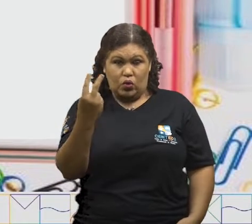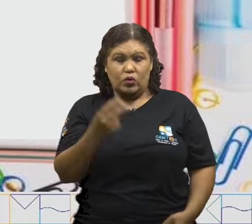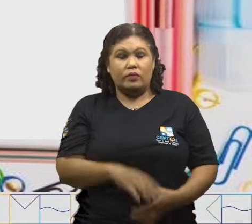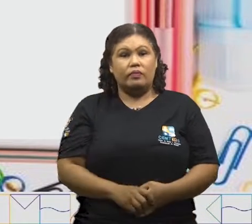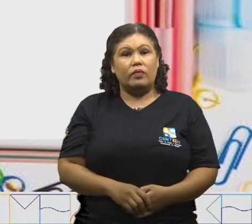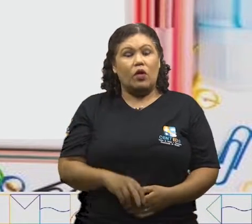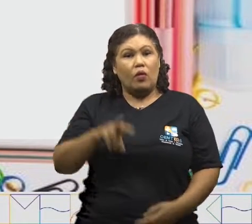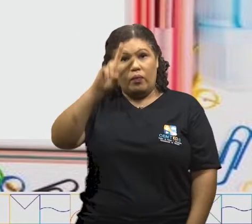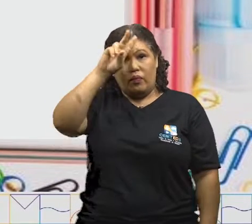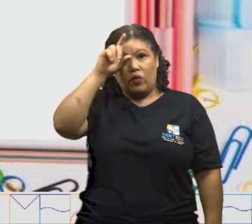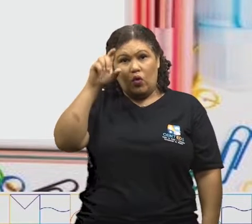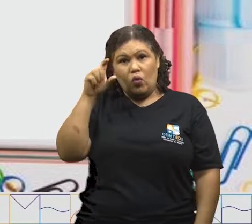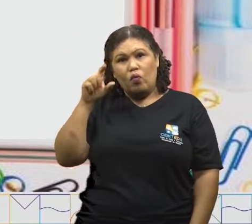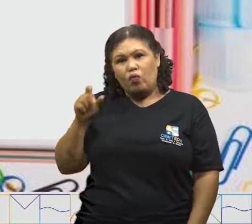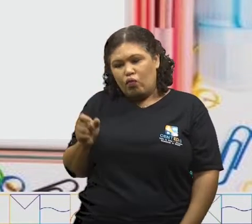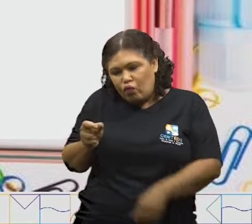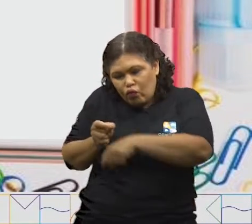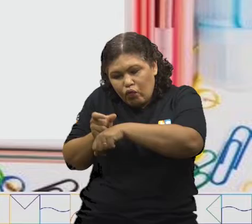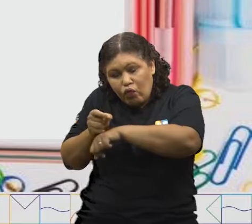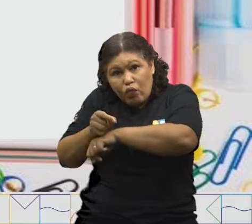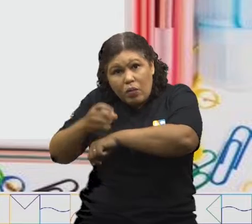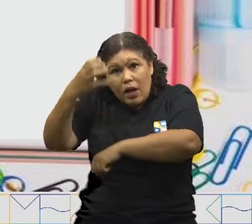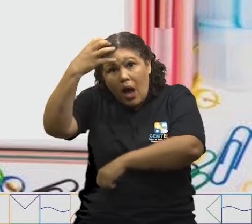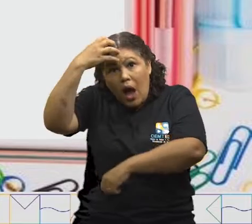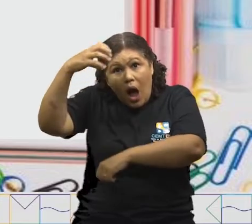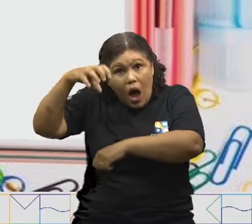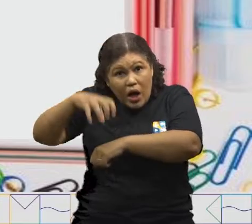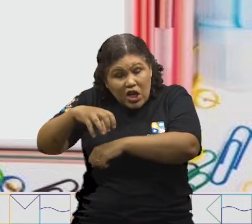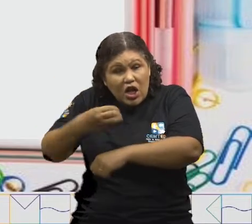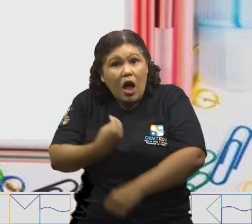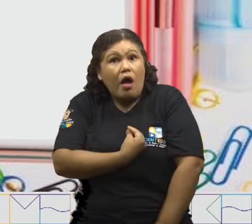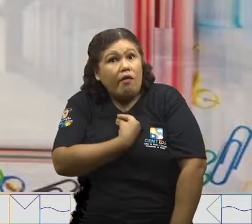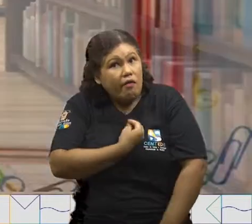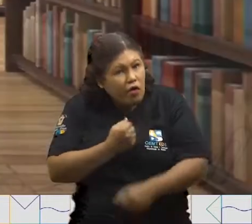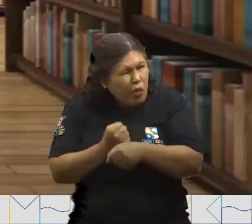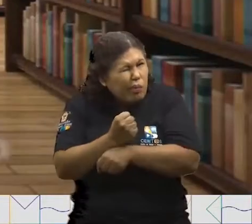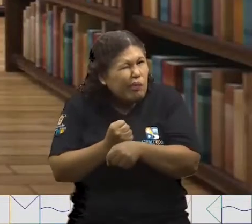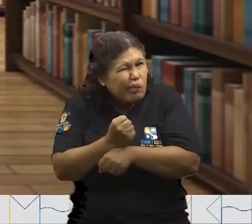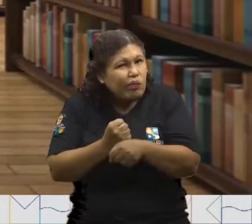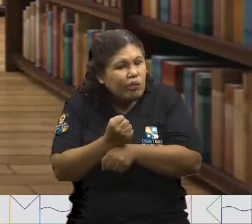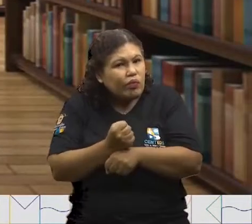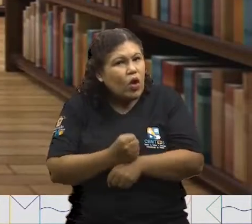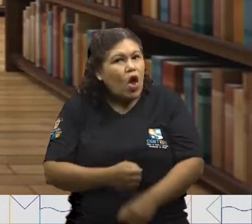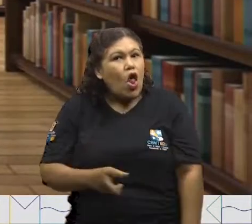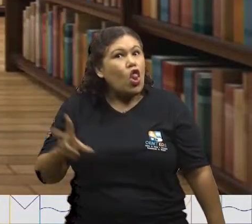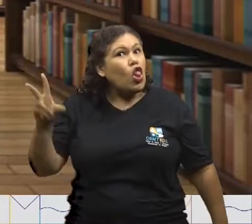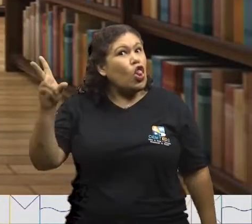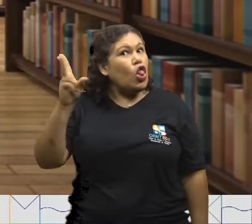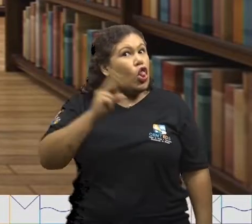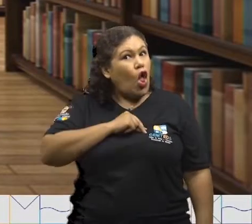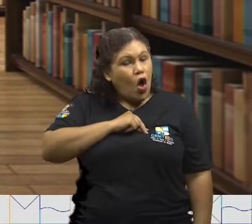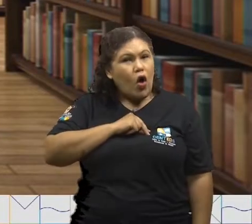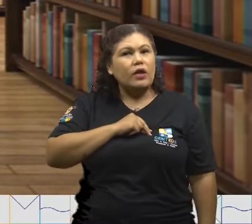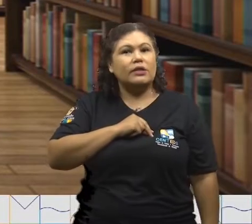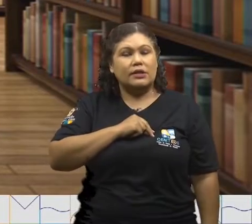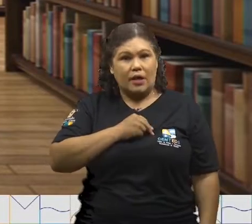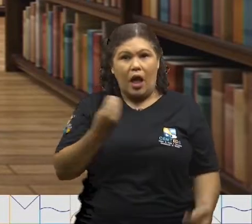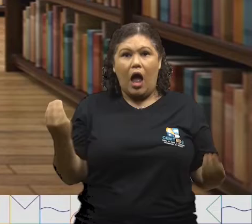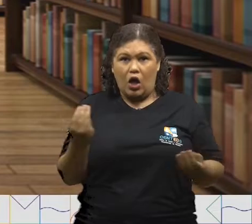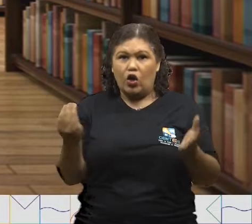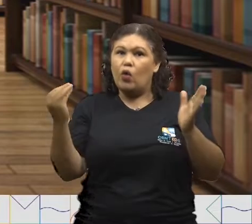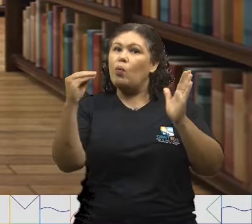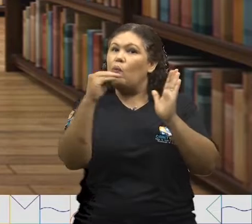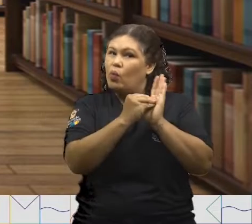As rainhas são as que vivem mais. Que incrível isso, não é?